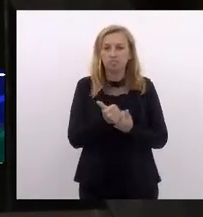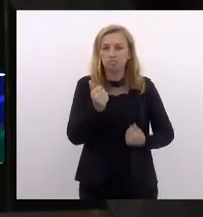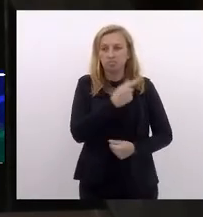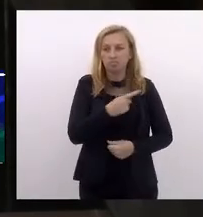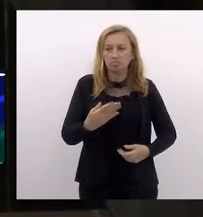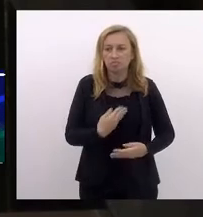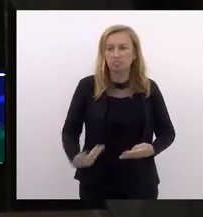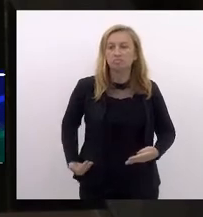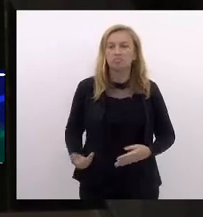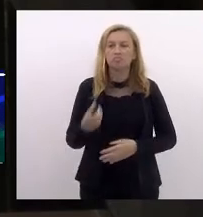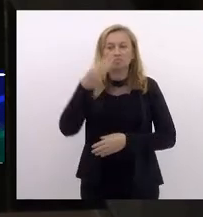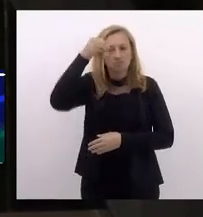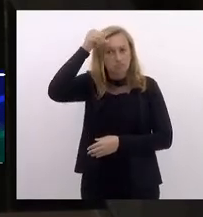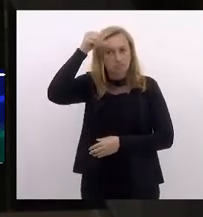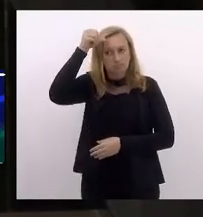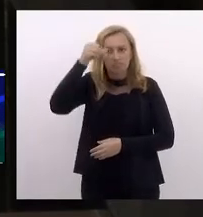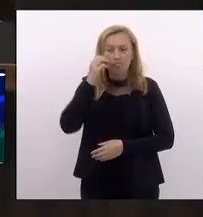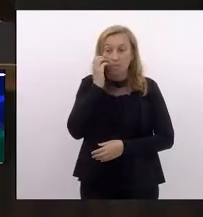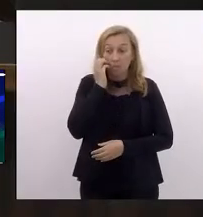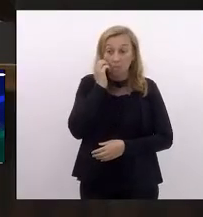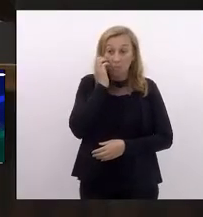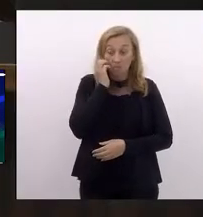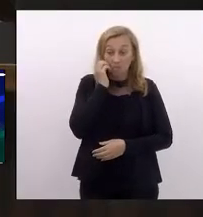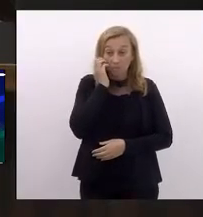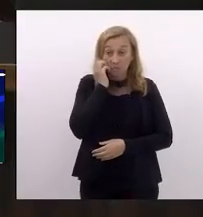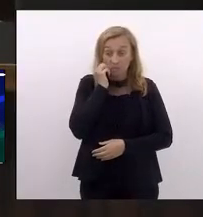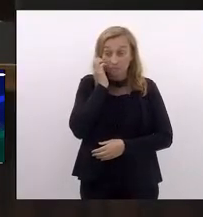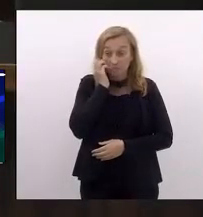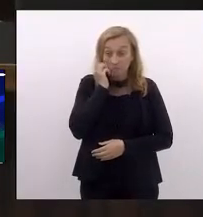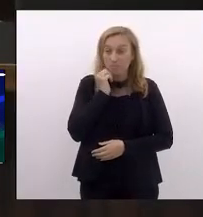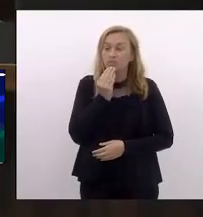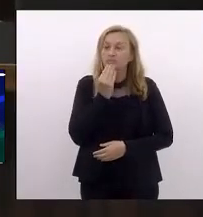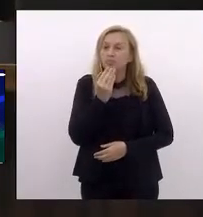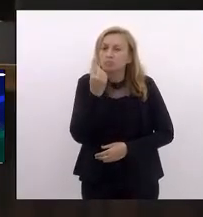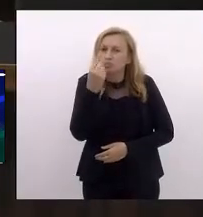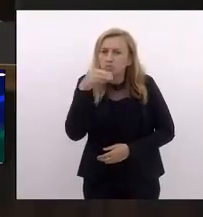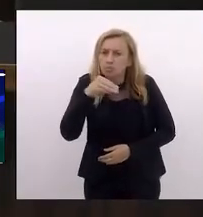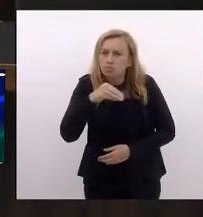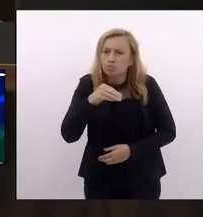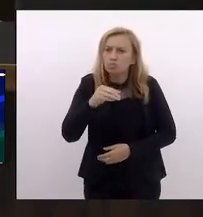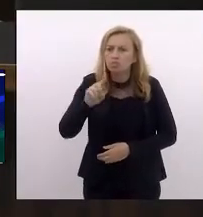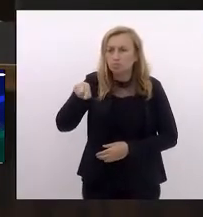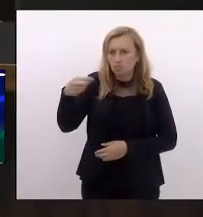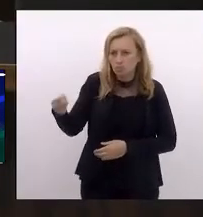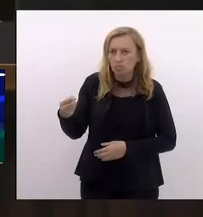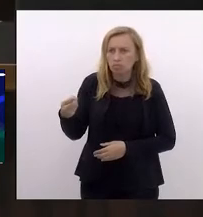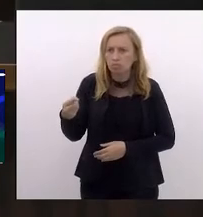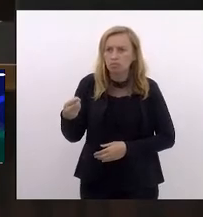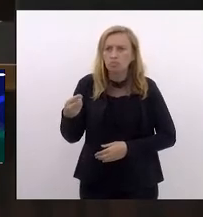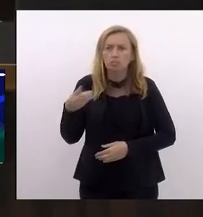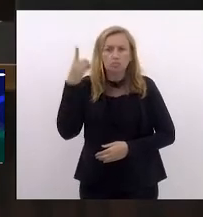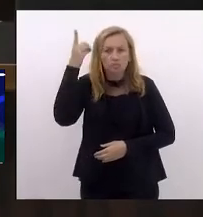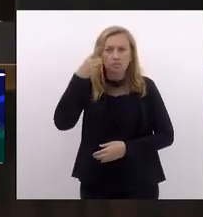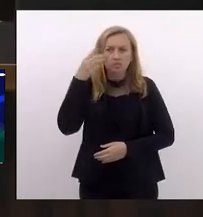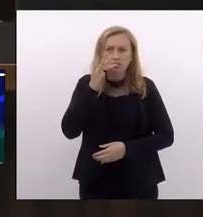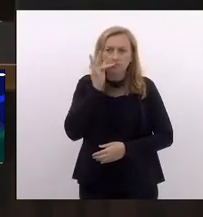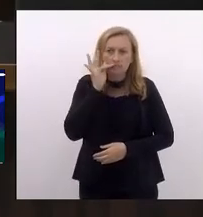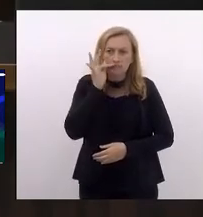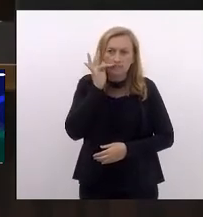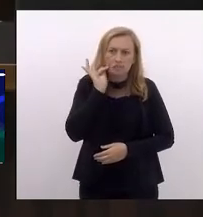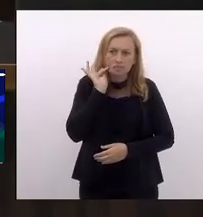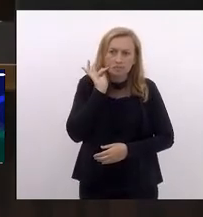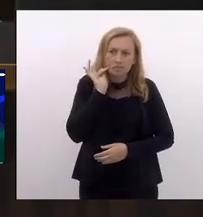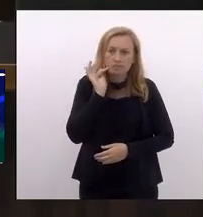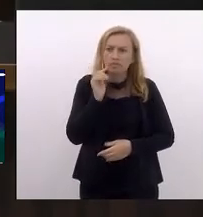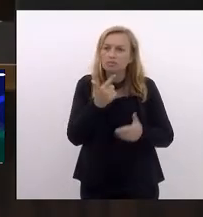Cláudio Castro Se eu pedir eu só um minuto para o próximo escrito que eu devo tava falando que era assim que acha que tá com um